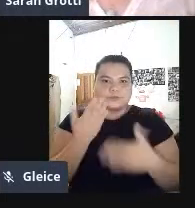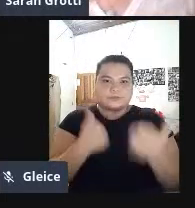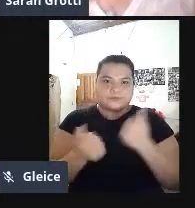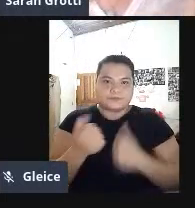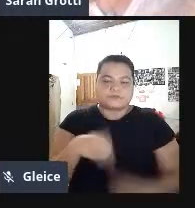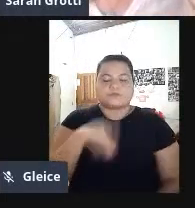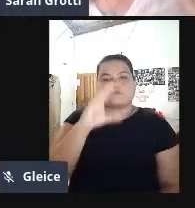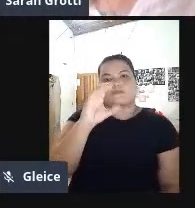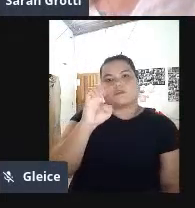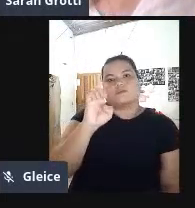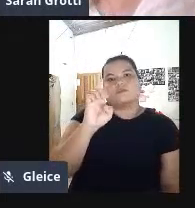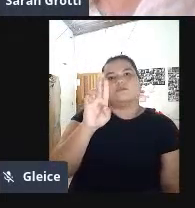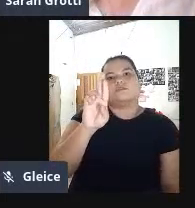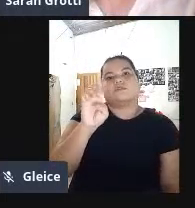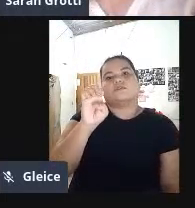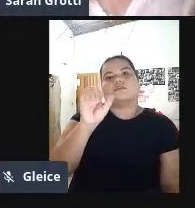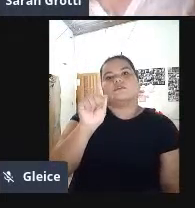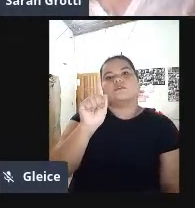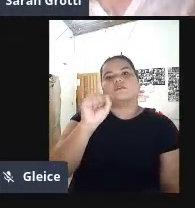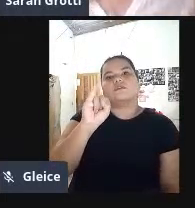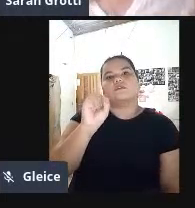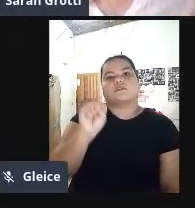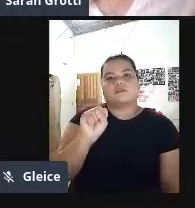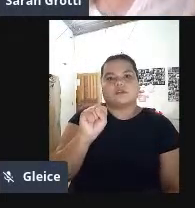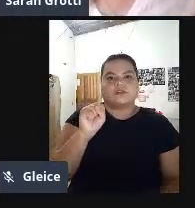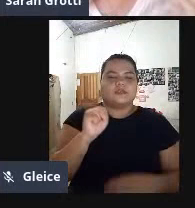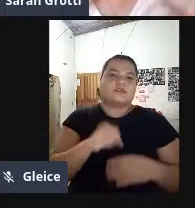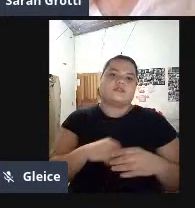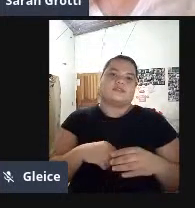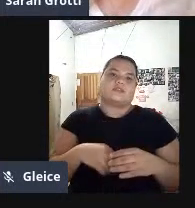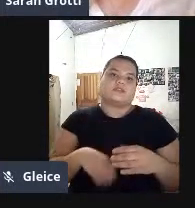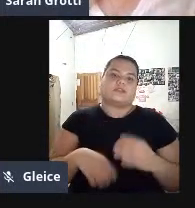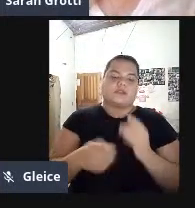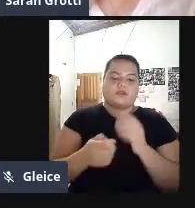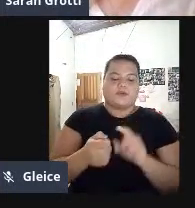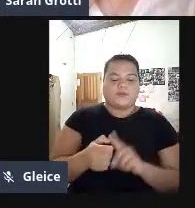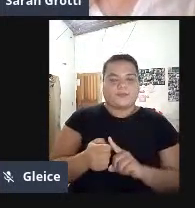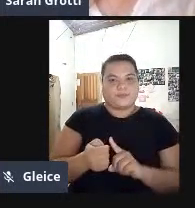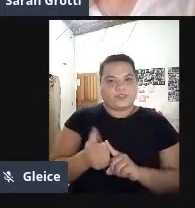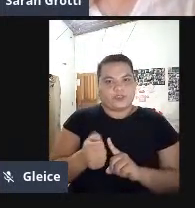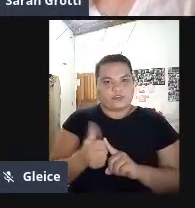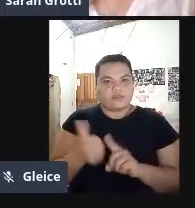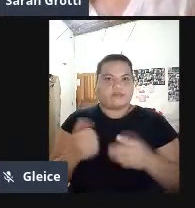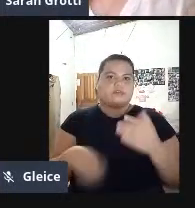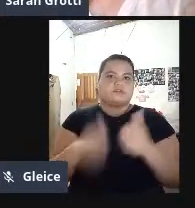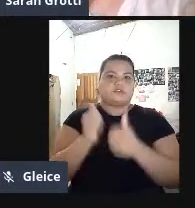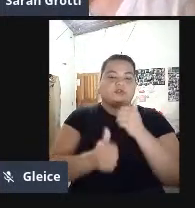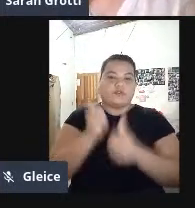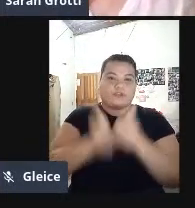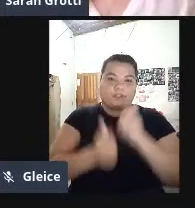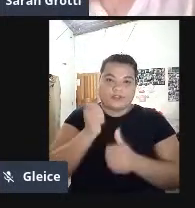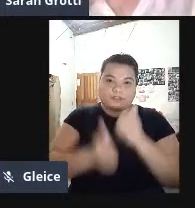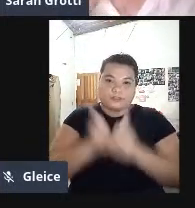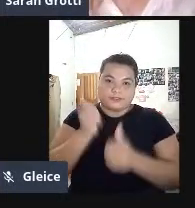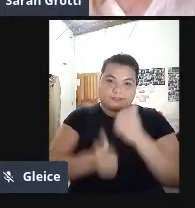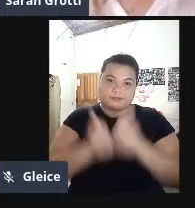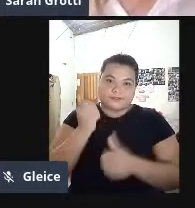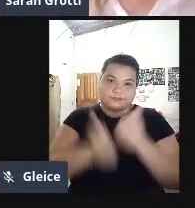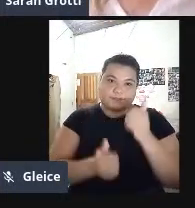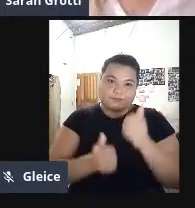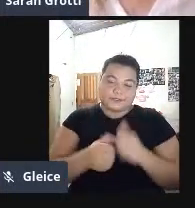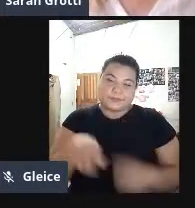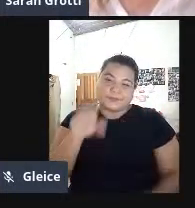né, arroz, milho, trigo, eles são pobres em lisina. E